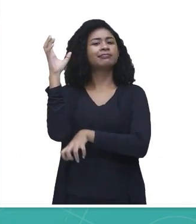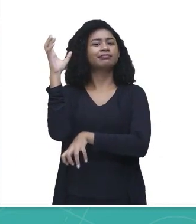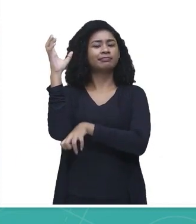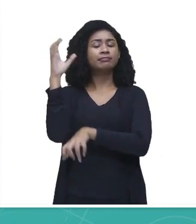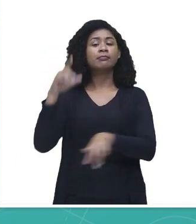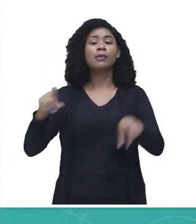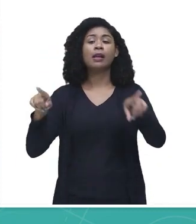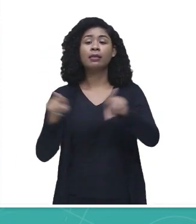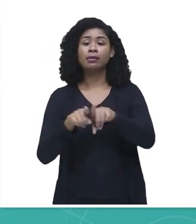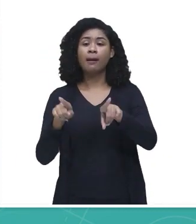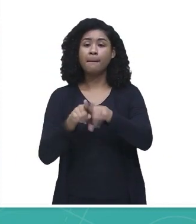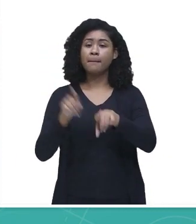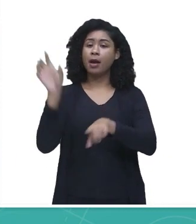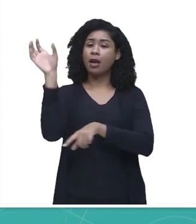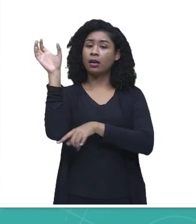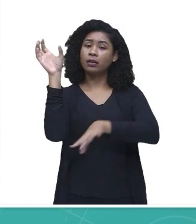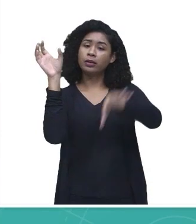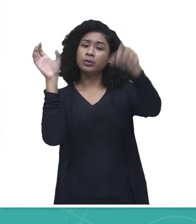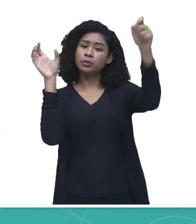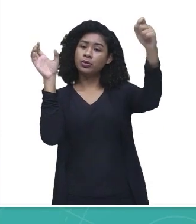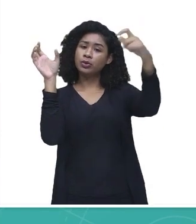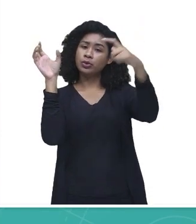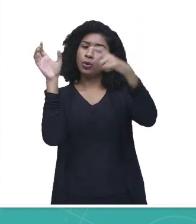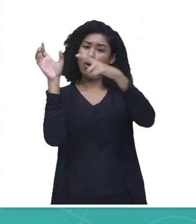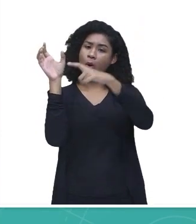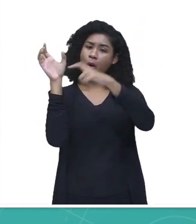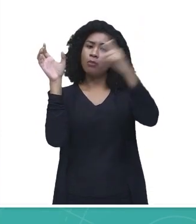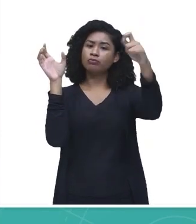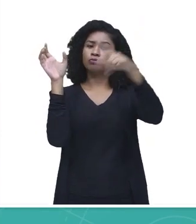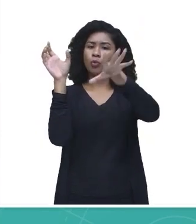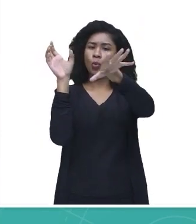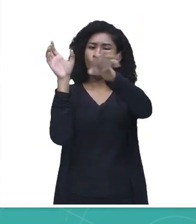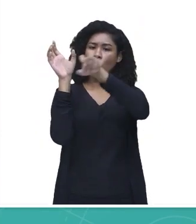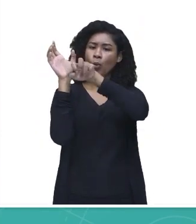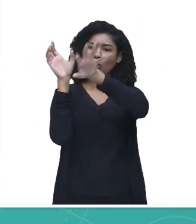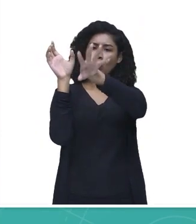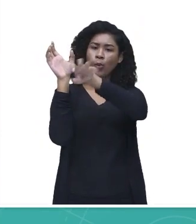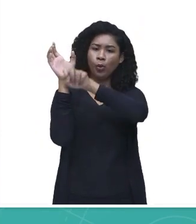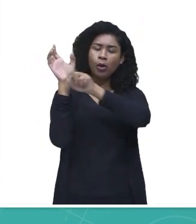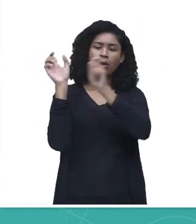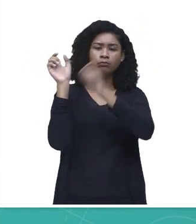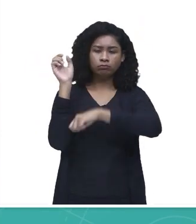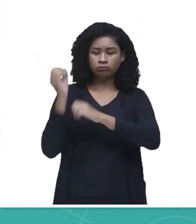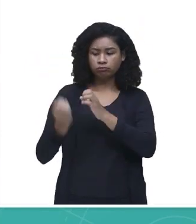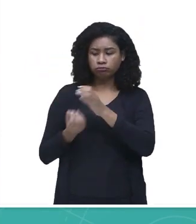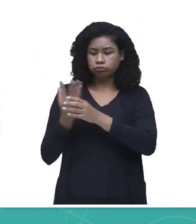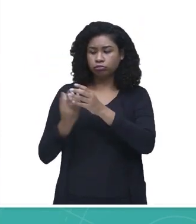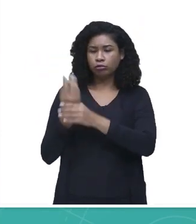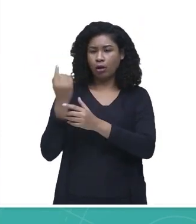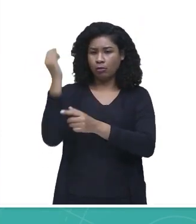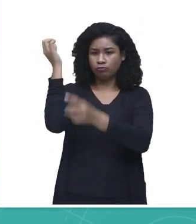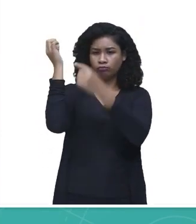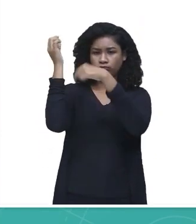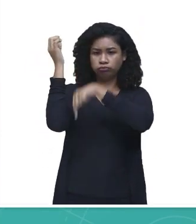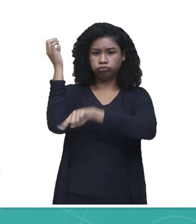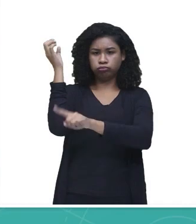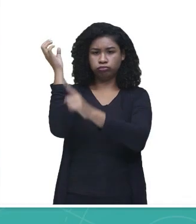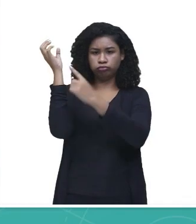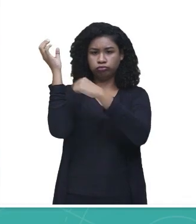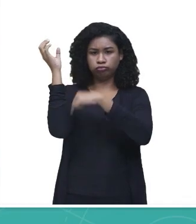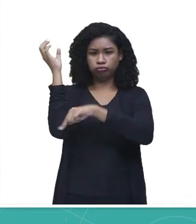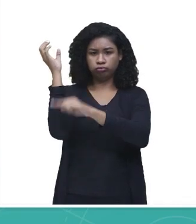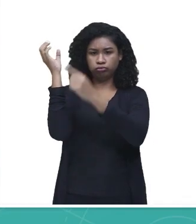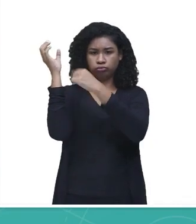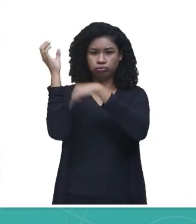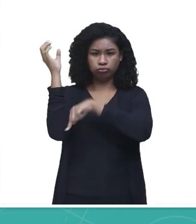também sob a luz solar, que é importante, tá? E aí, ao final do processo, a liberação ali de oxigênio para a atmosfera